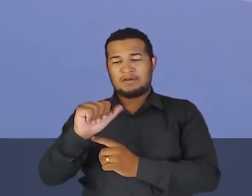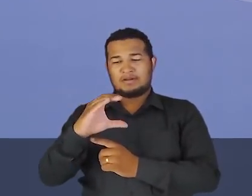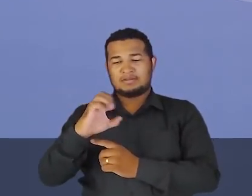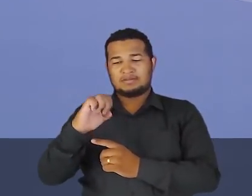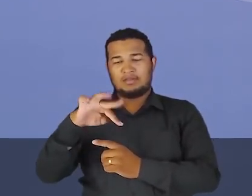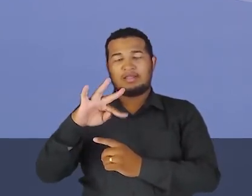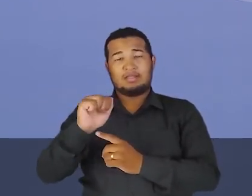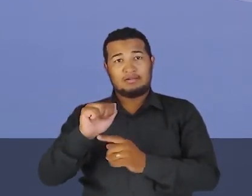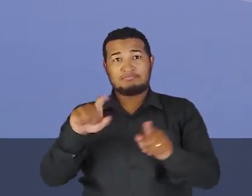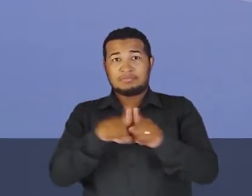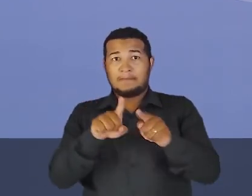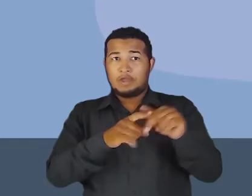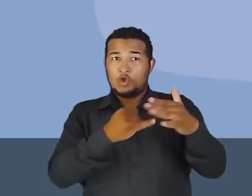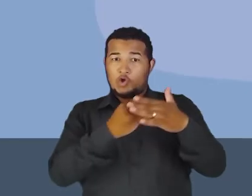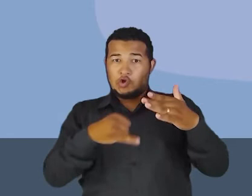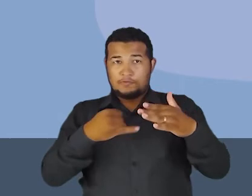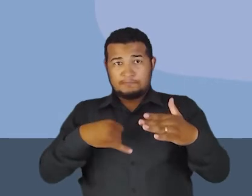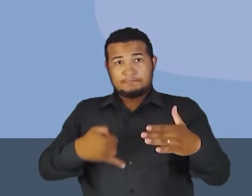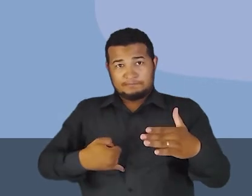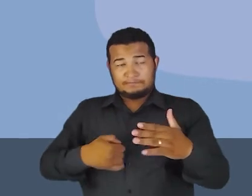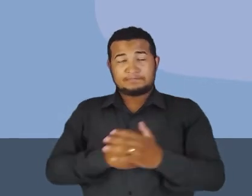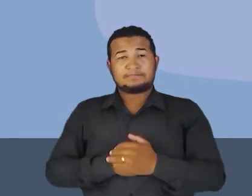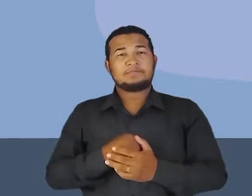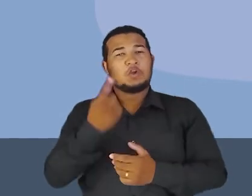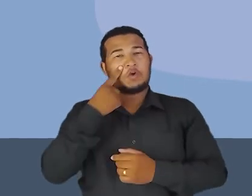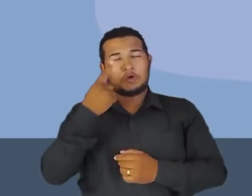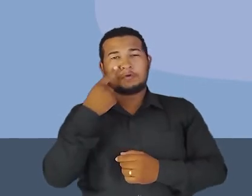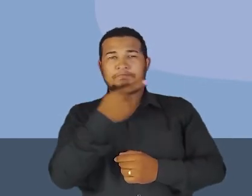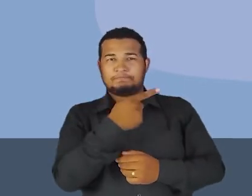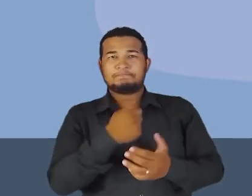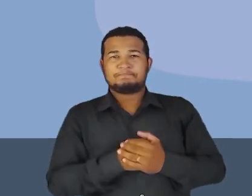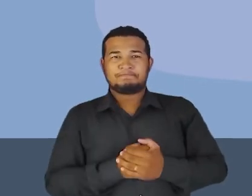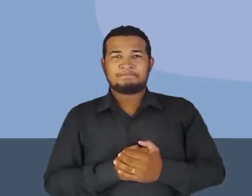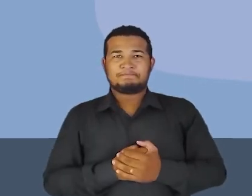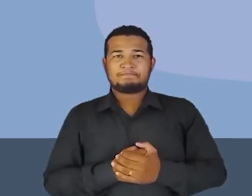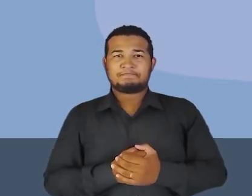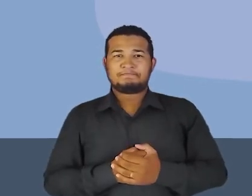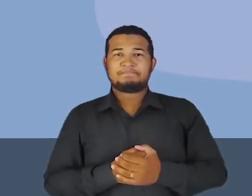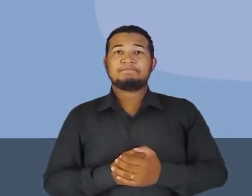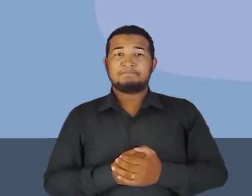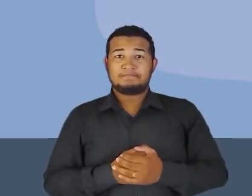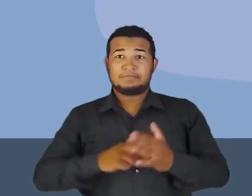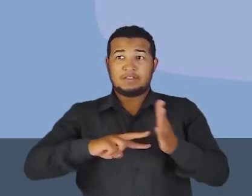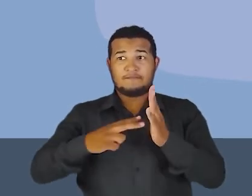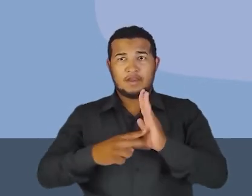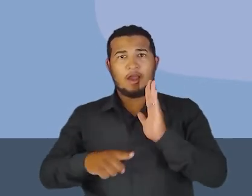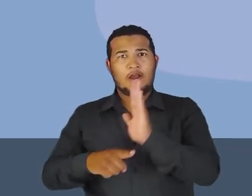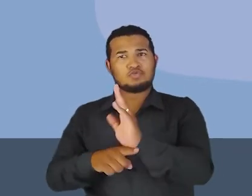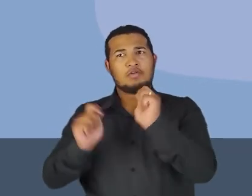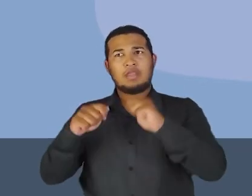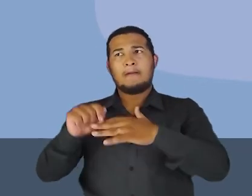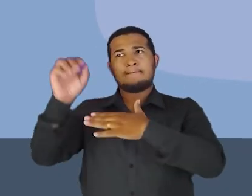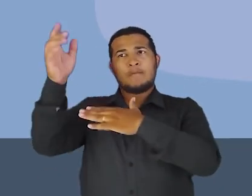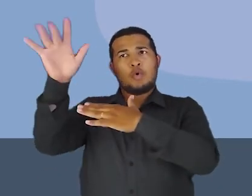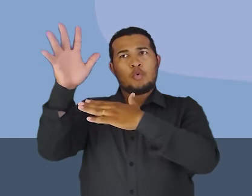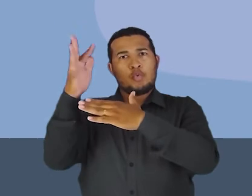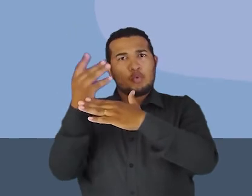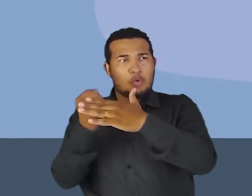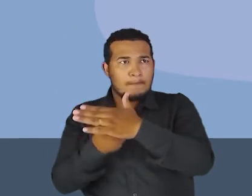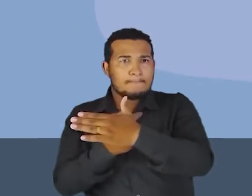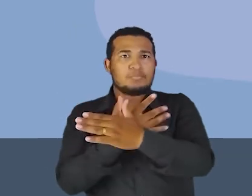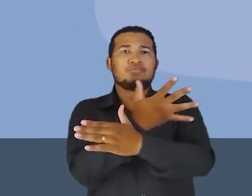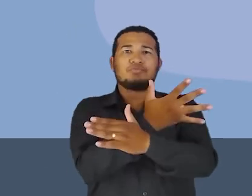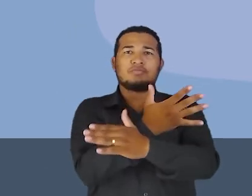cordão umbilical. Perceba na imagem algumas características aí, ó. Placenta e cordão umbilical auxilia nas trocas gasosas, na